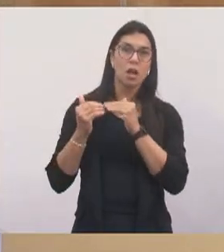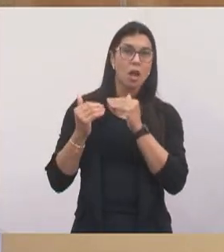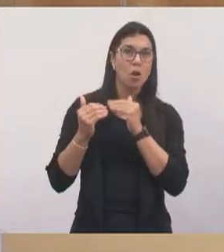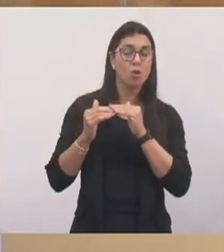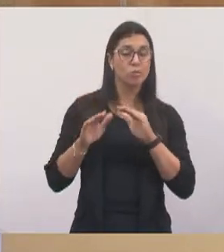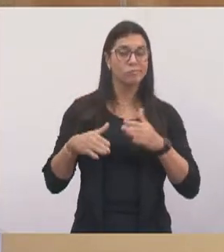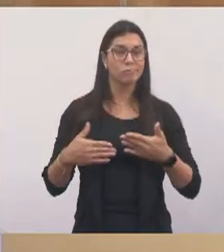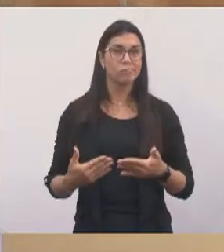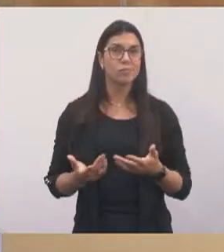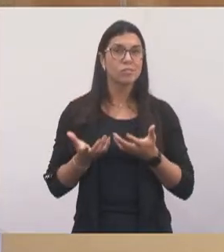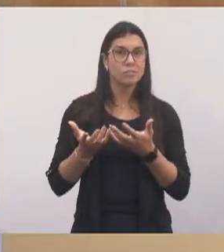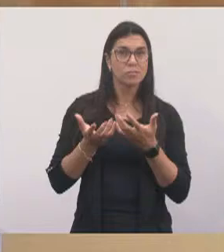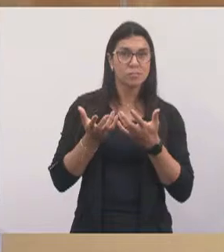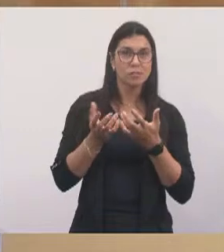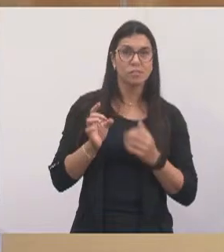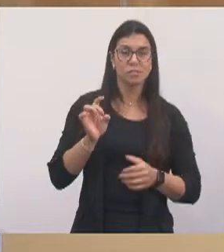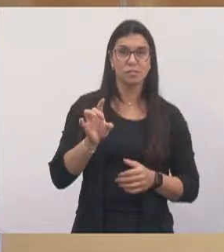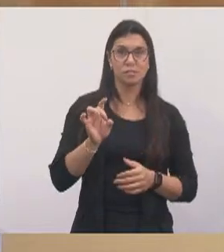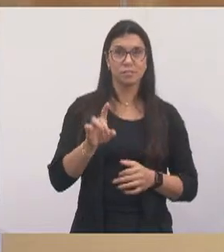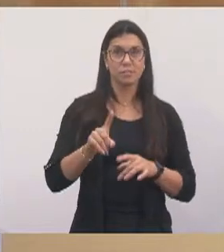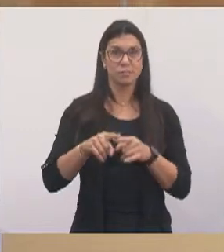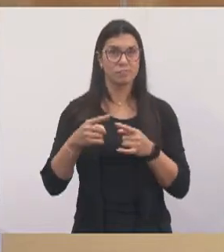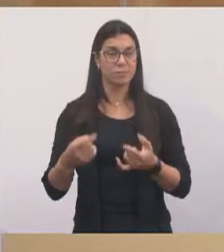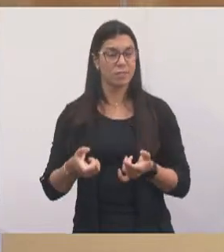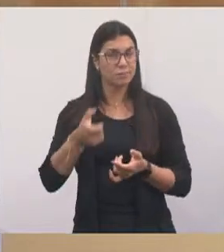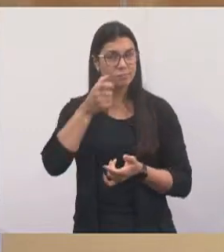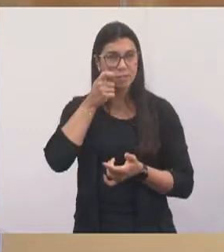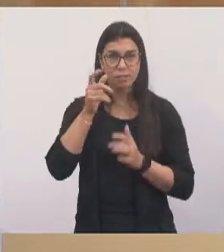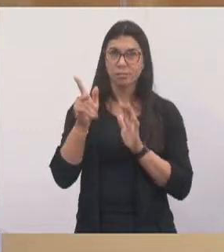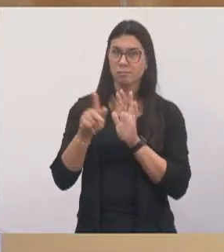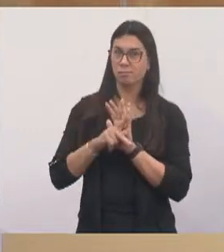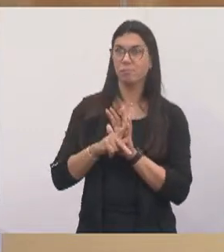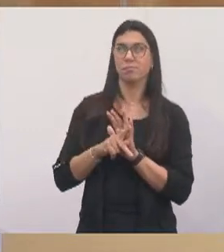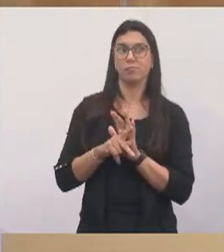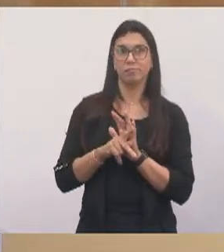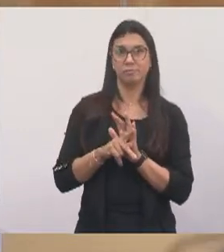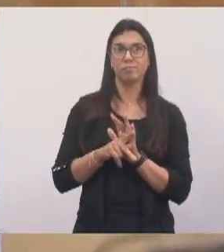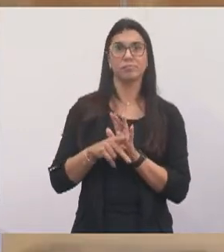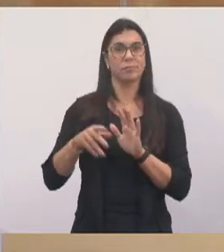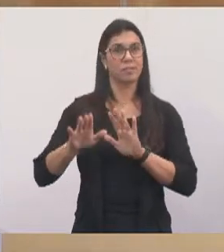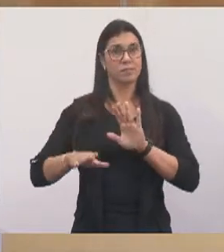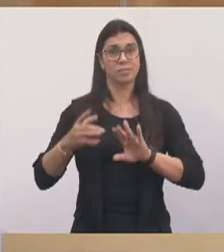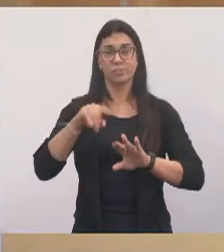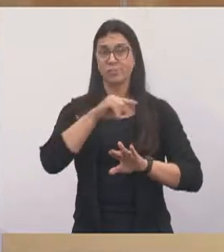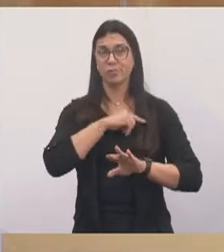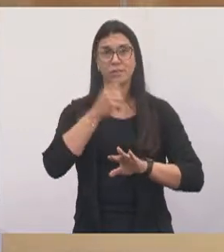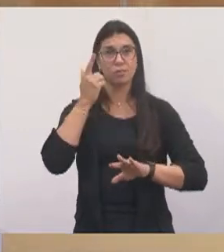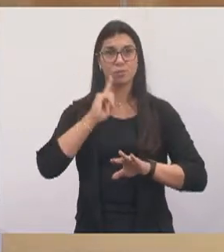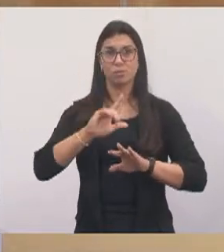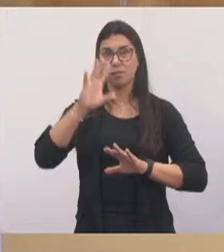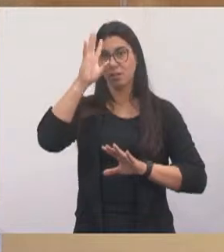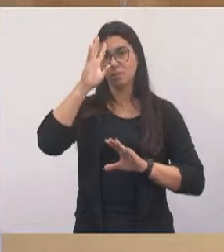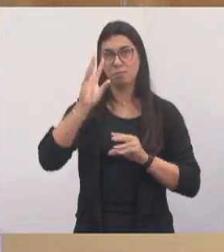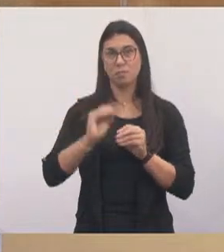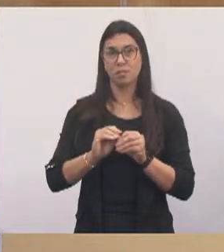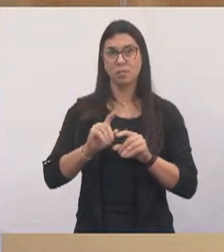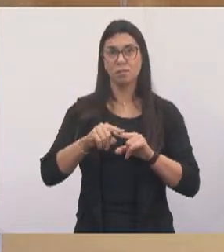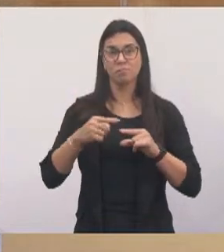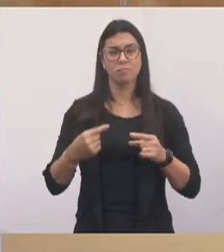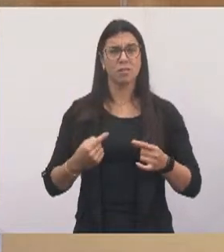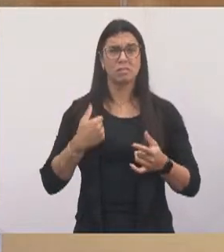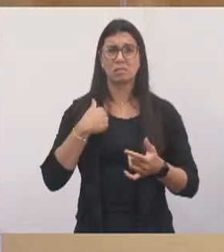às vezes, até de certos interesses que a gente não consegue, às vezes, enxergar, né? É um absurdo ter